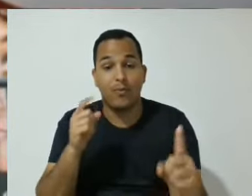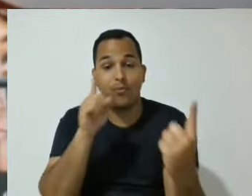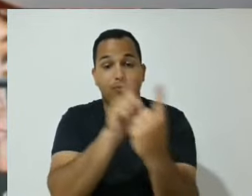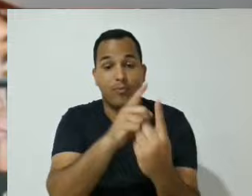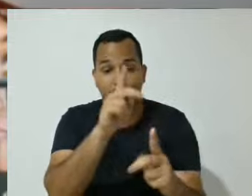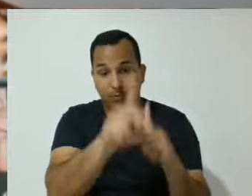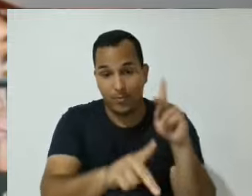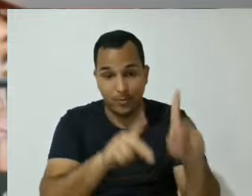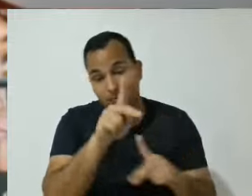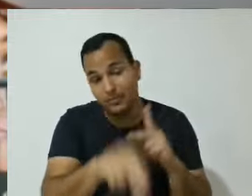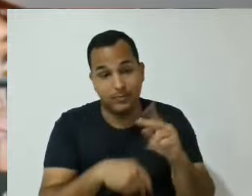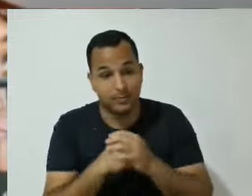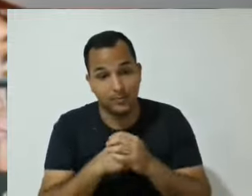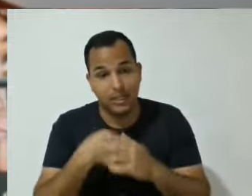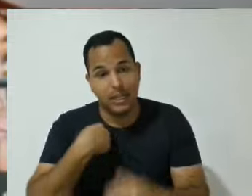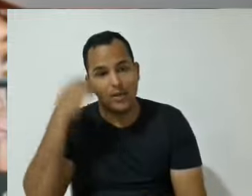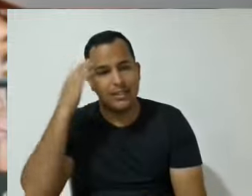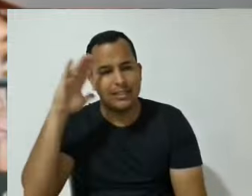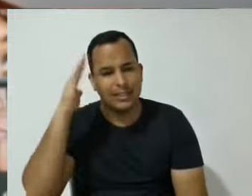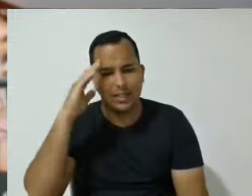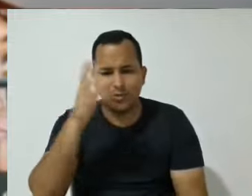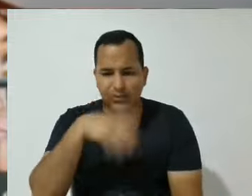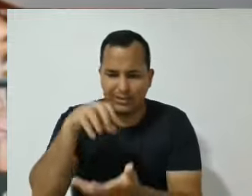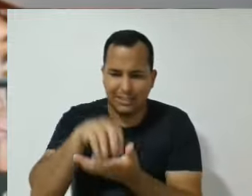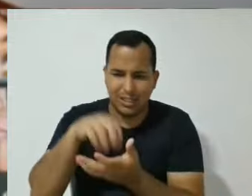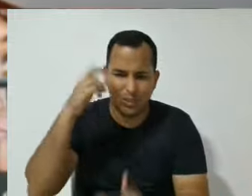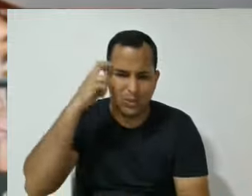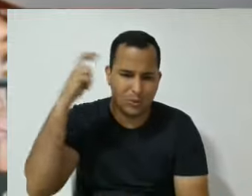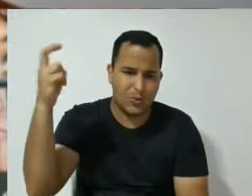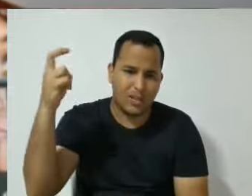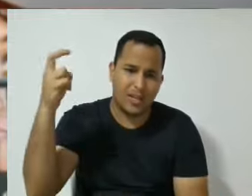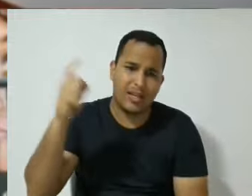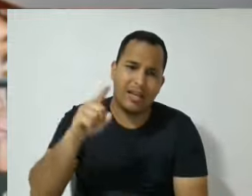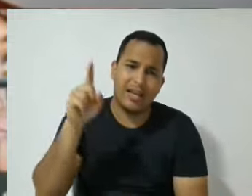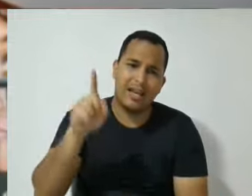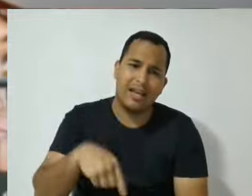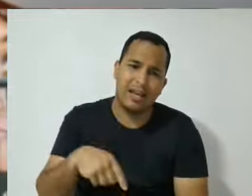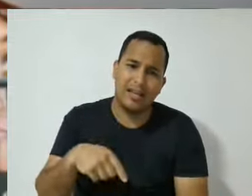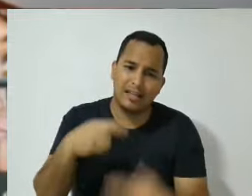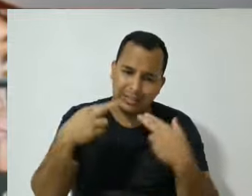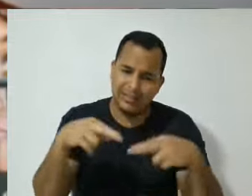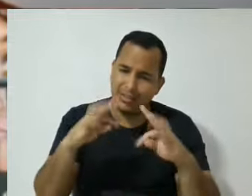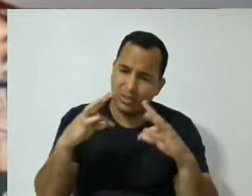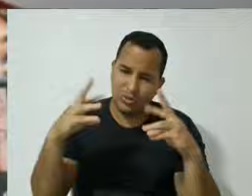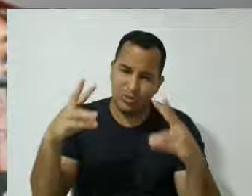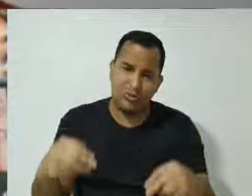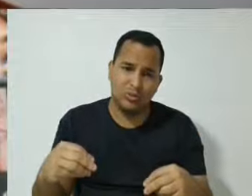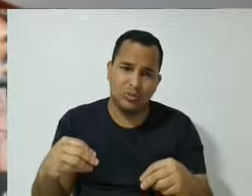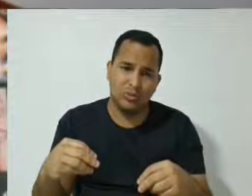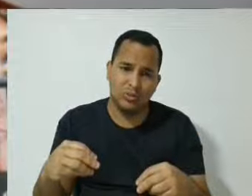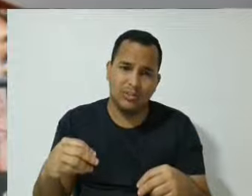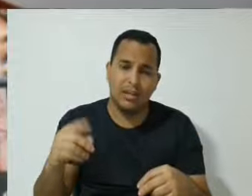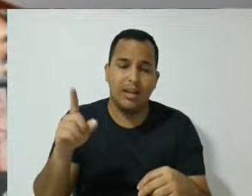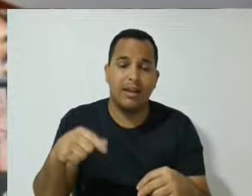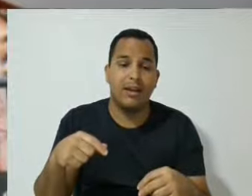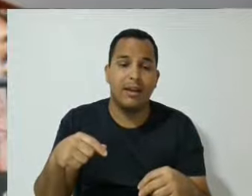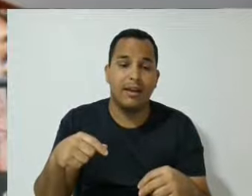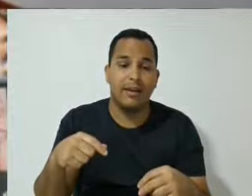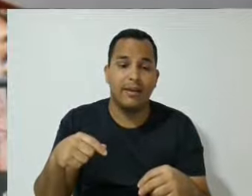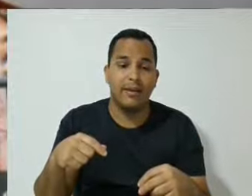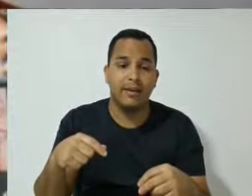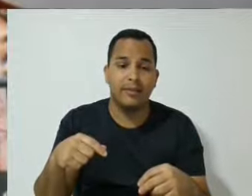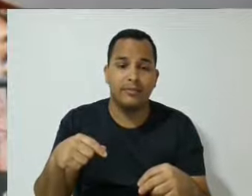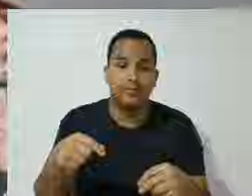entendo que o centro cultural, todos os centros culturais, né, a rede como um todo, ela está na ponta, ela está nas